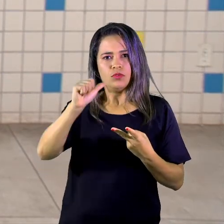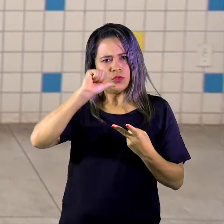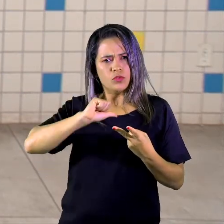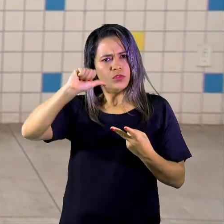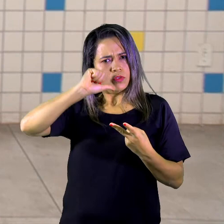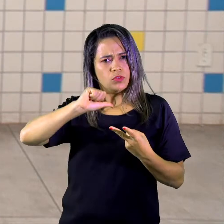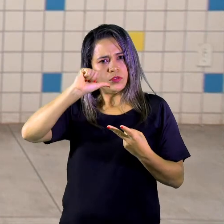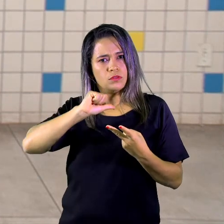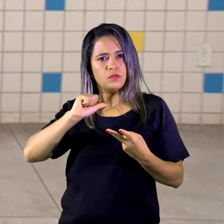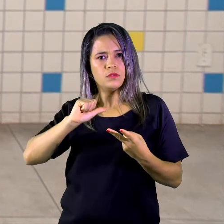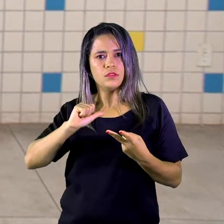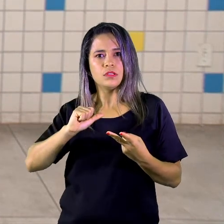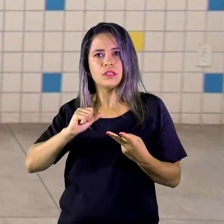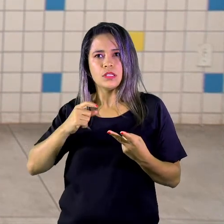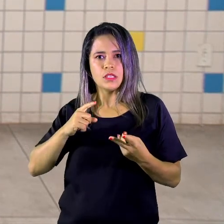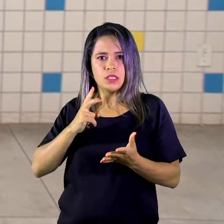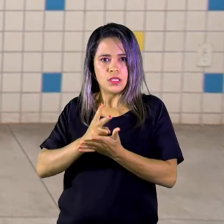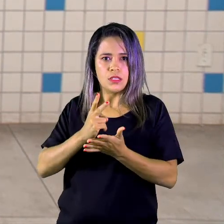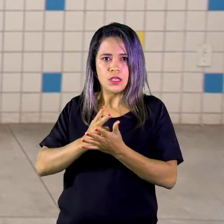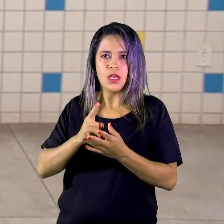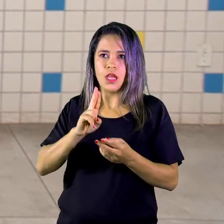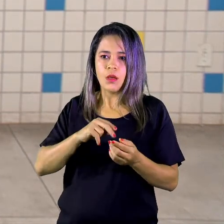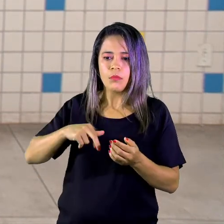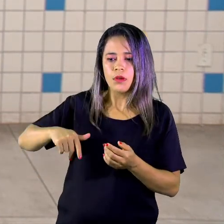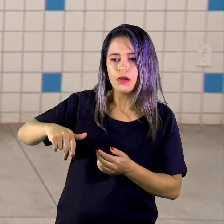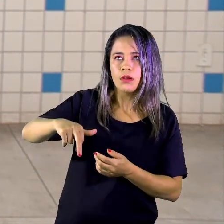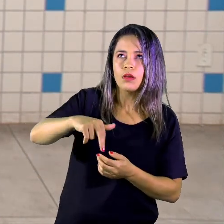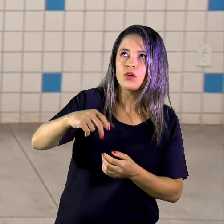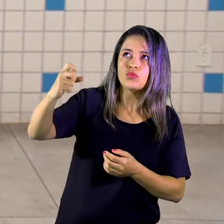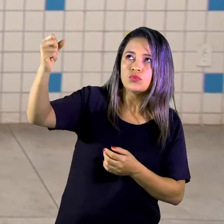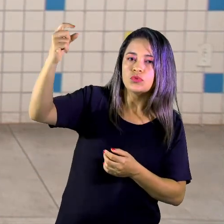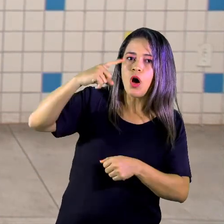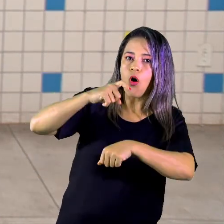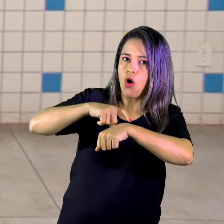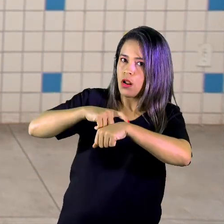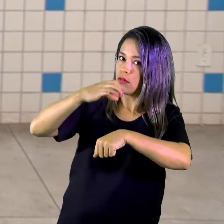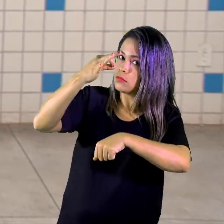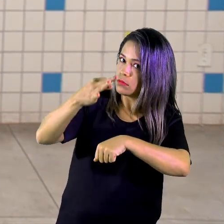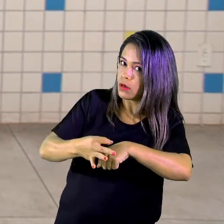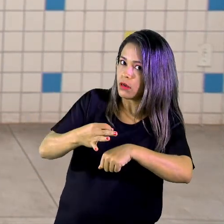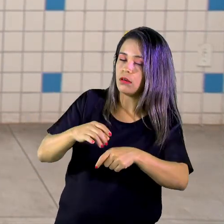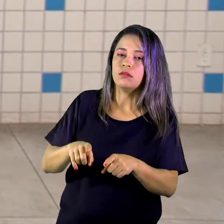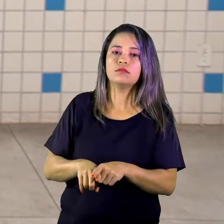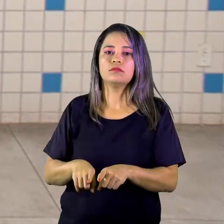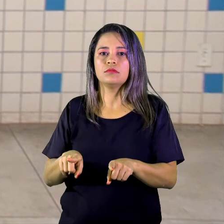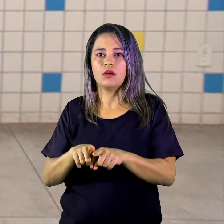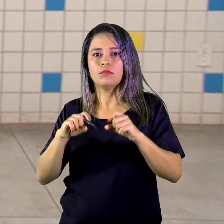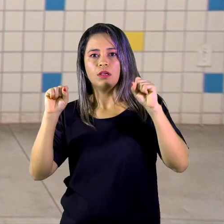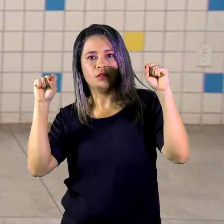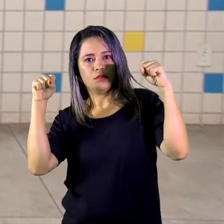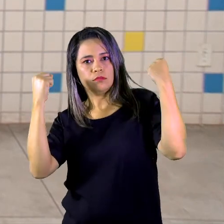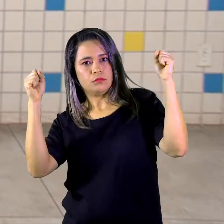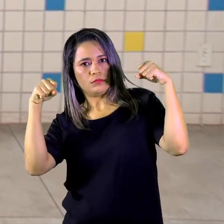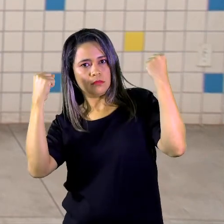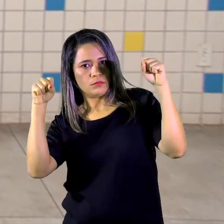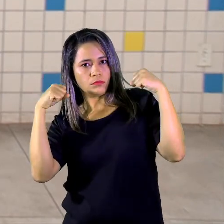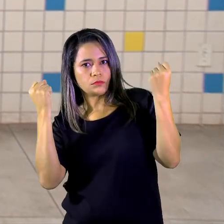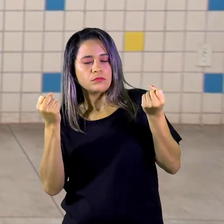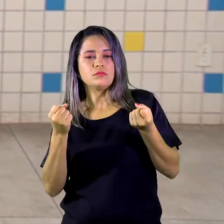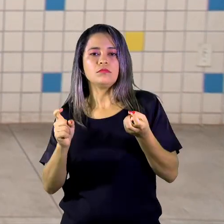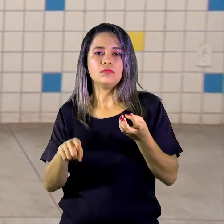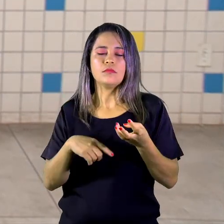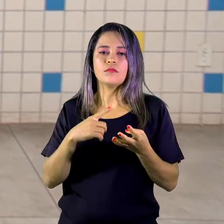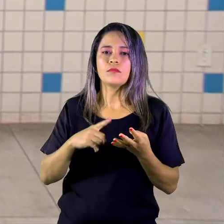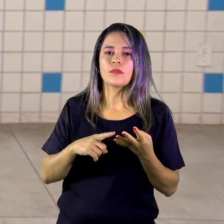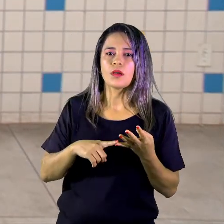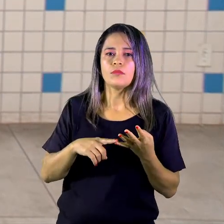nos expor diariamente ao sol em horários corretos, devemos fazer atividade física, devemos ter